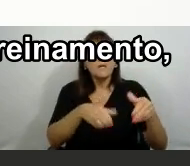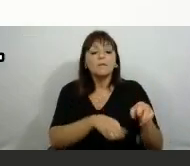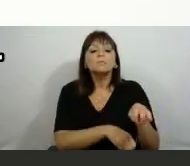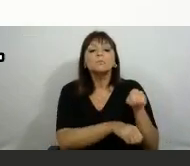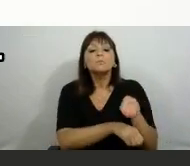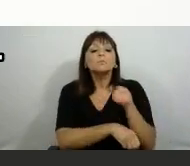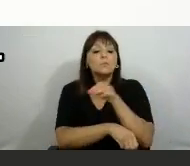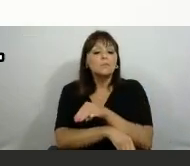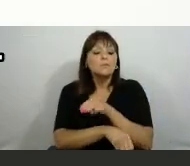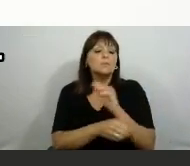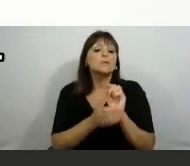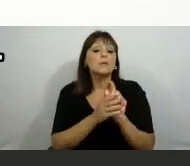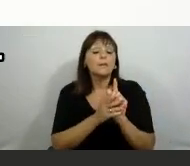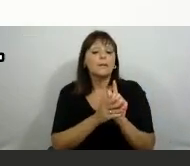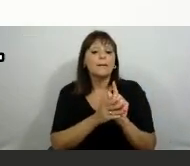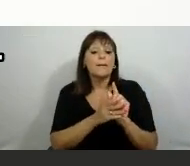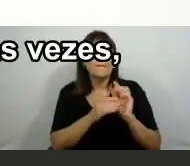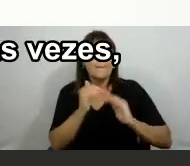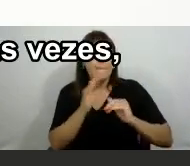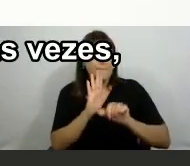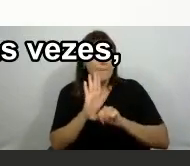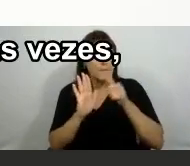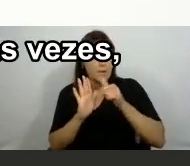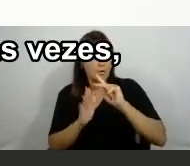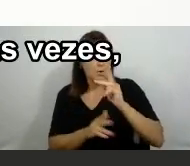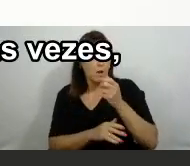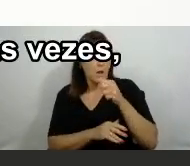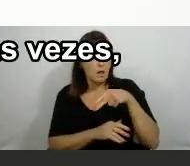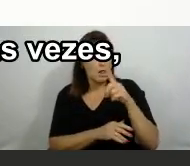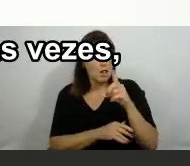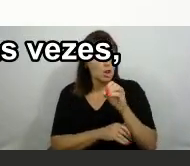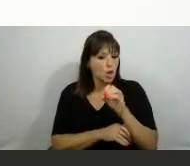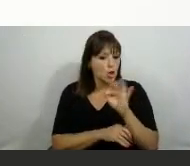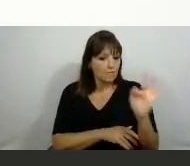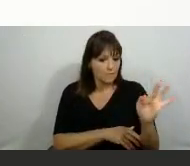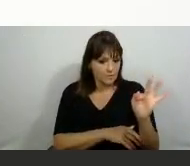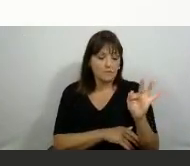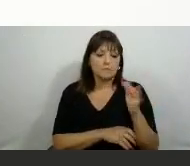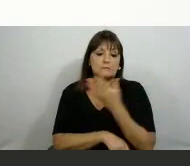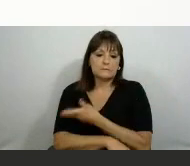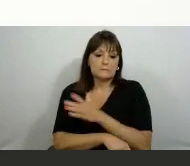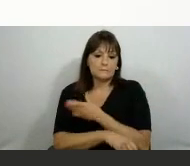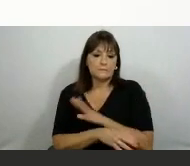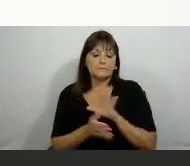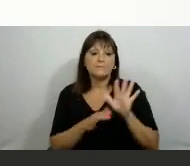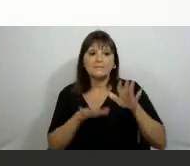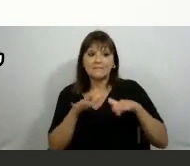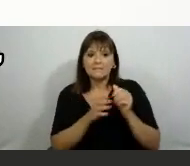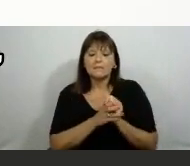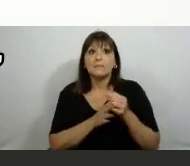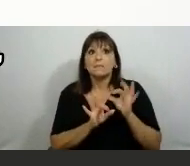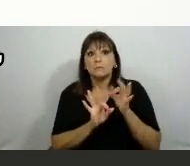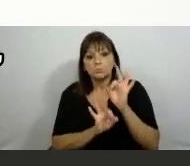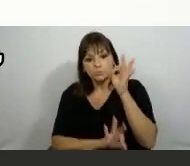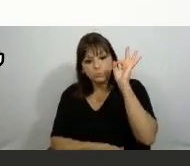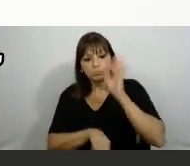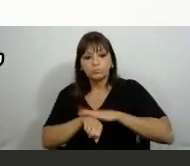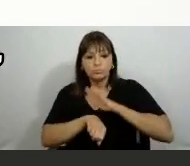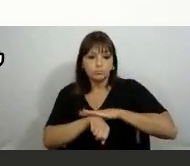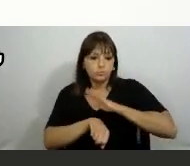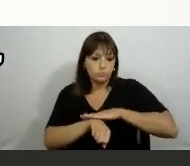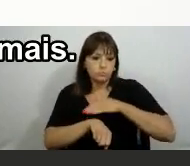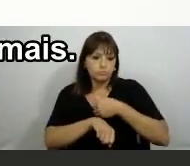do treinamento, as coisas eram extensas. A gente ficava com uma turma, às vezes, 1h30 com